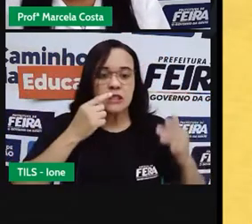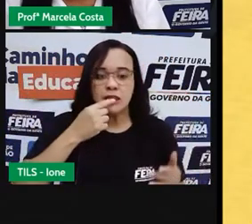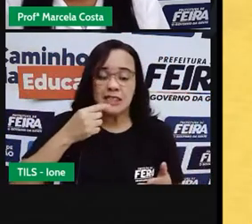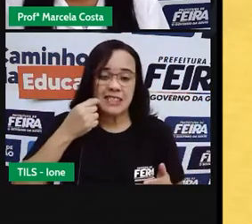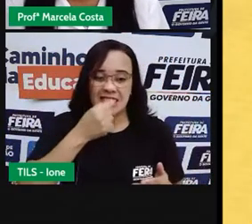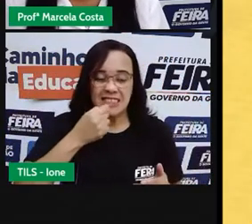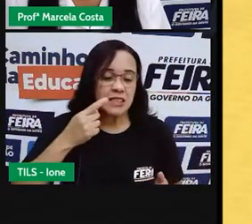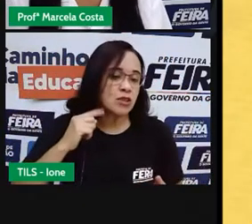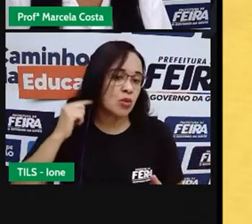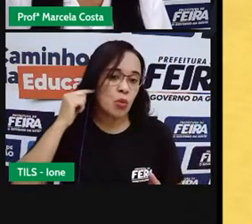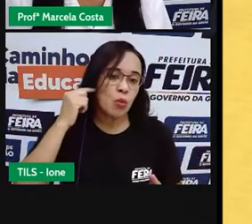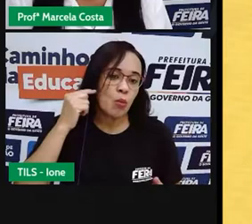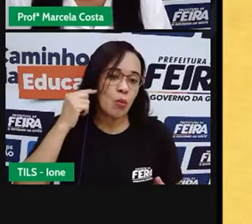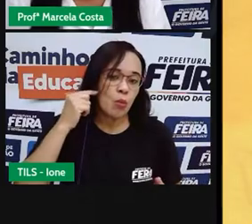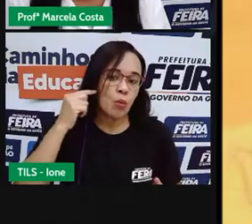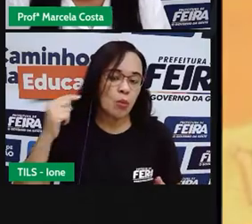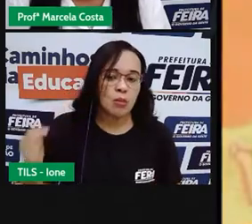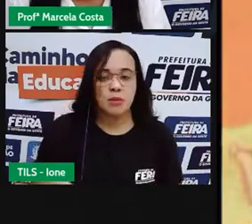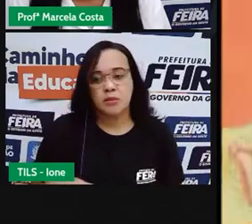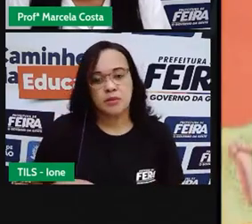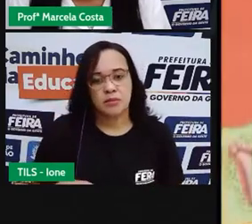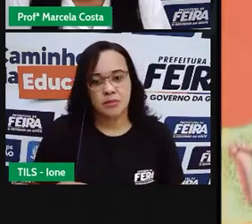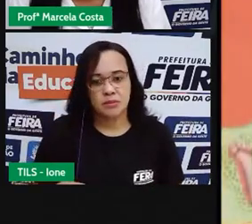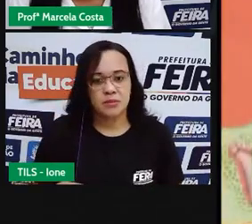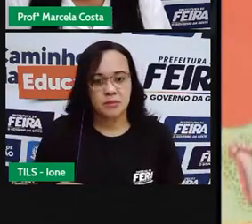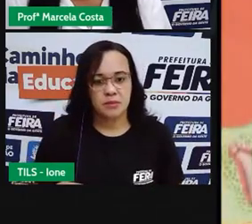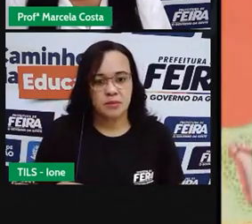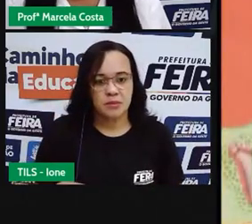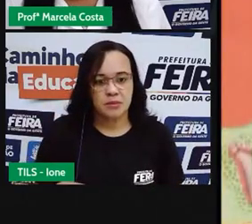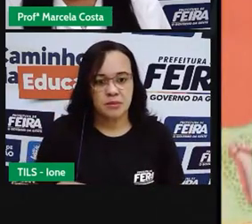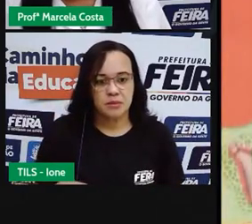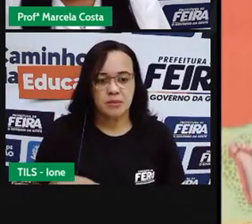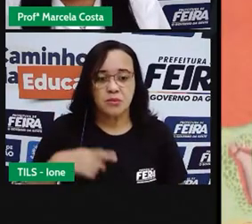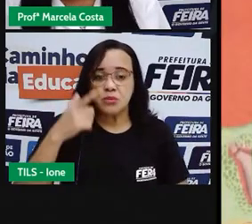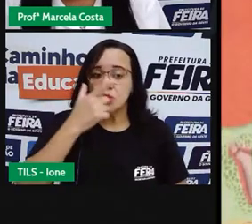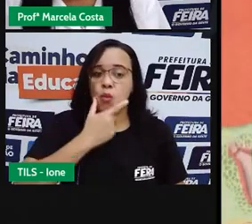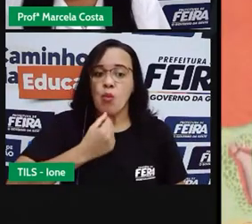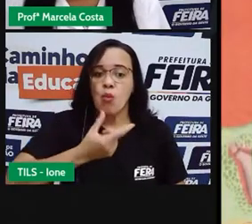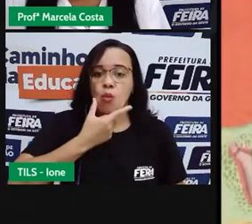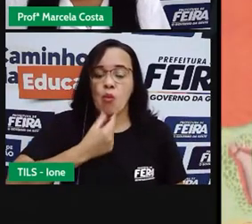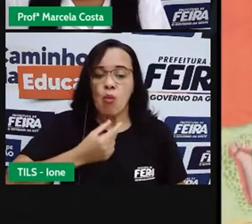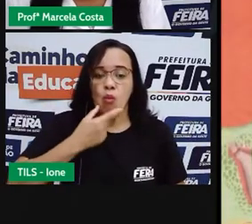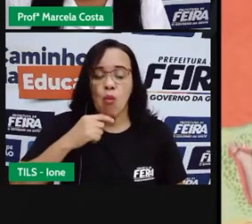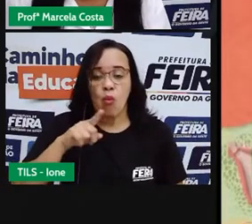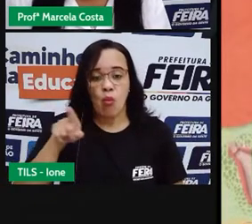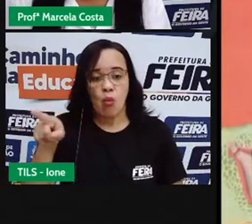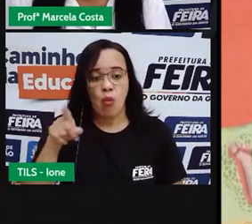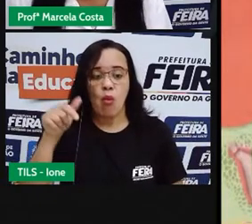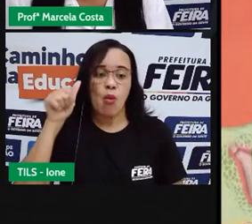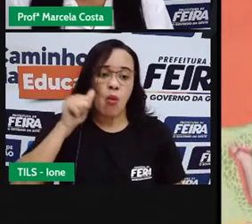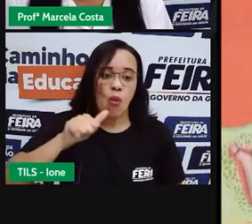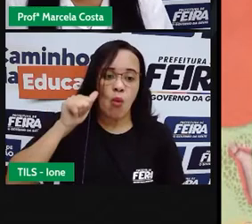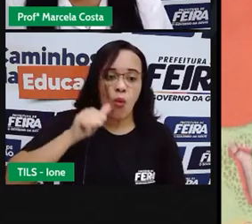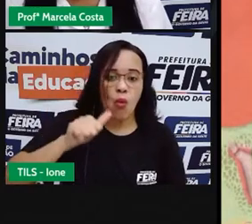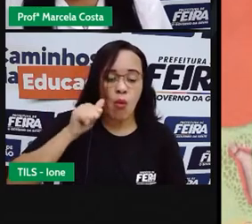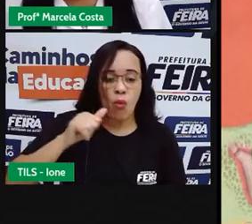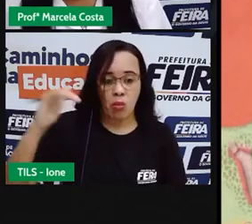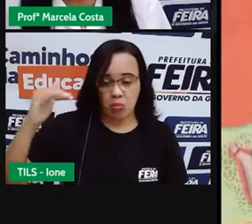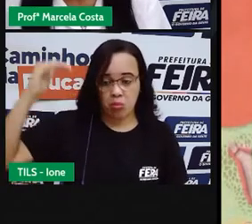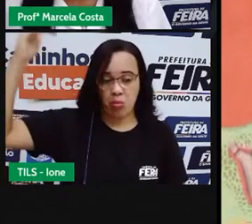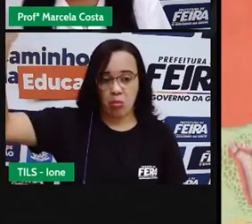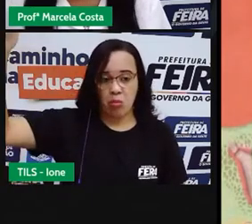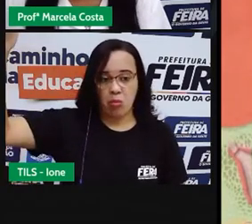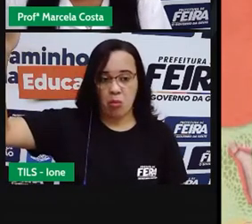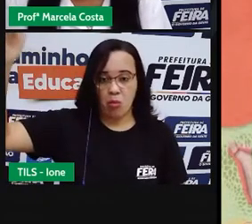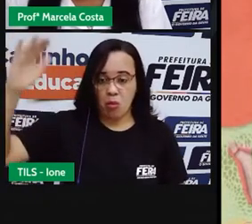de siso Um é menino, outra menina Pode ser grande